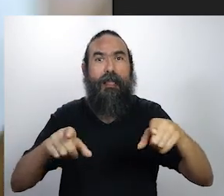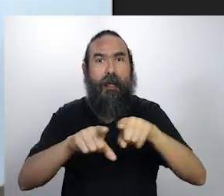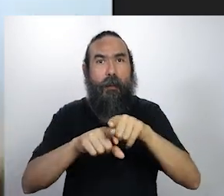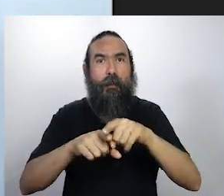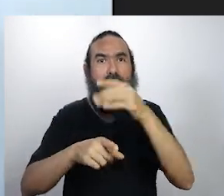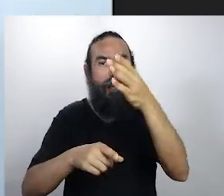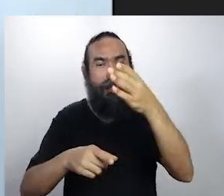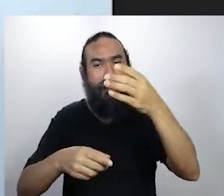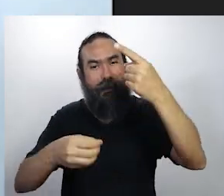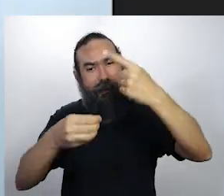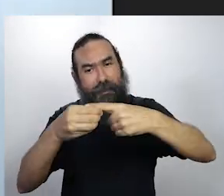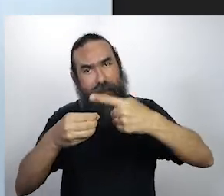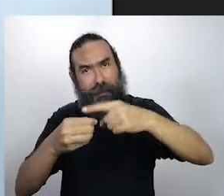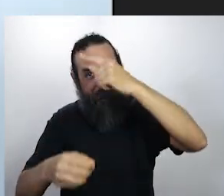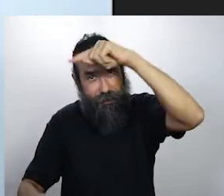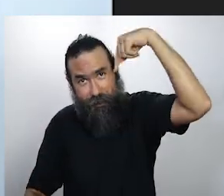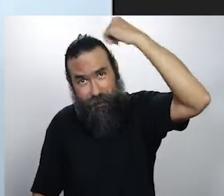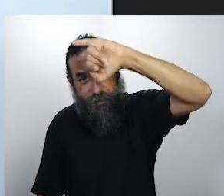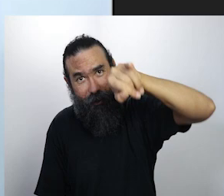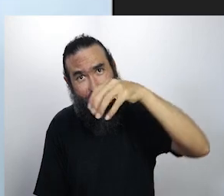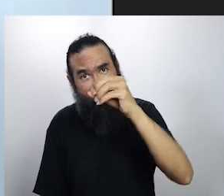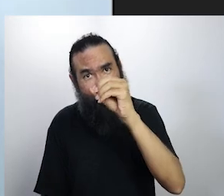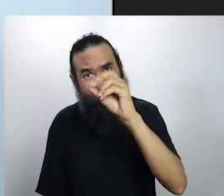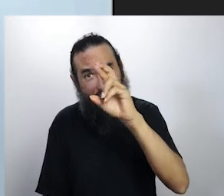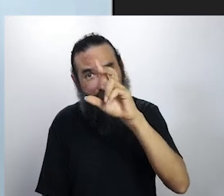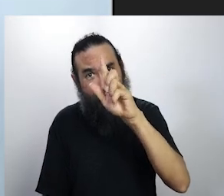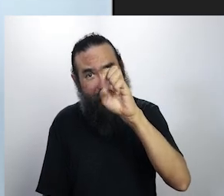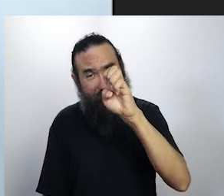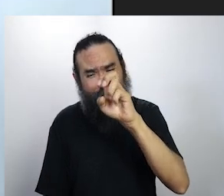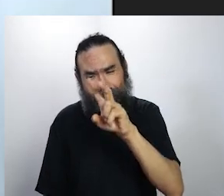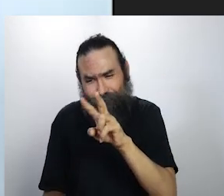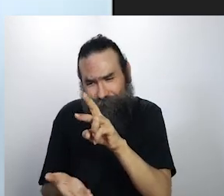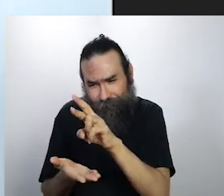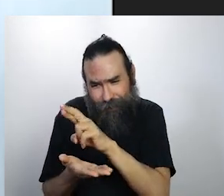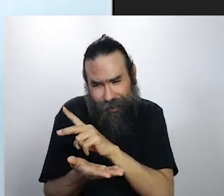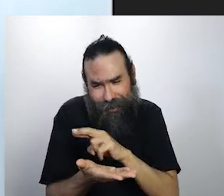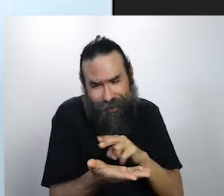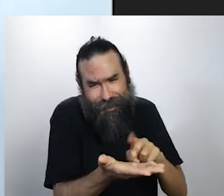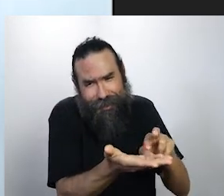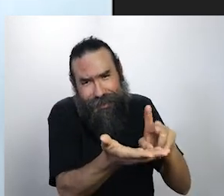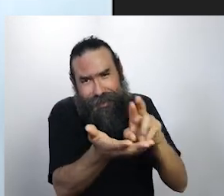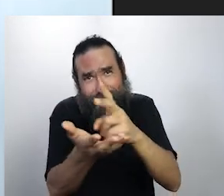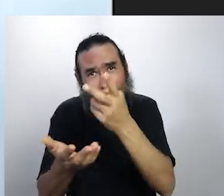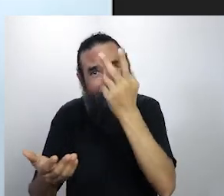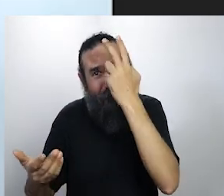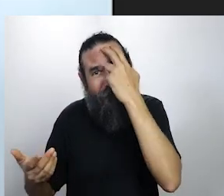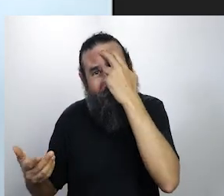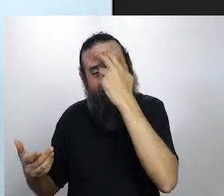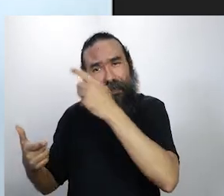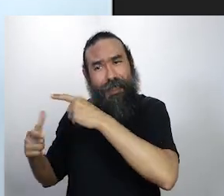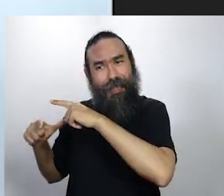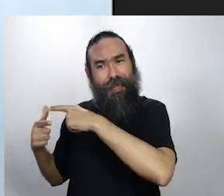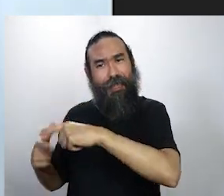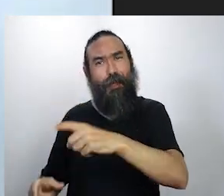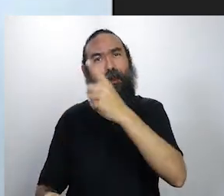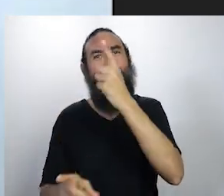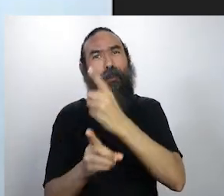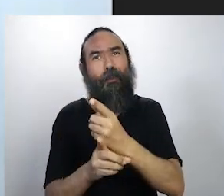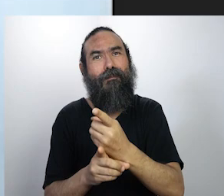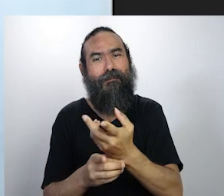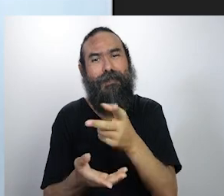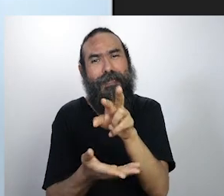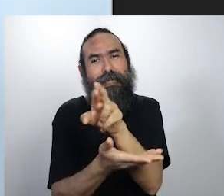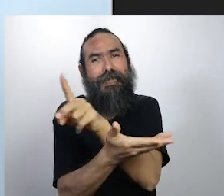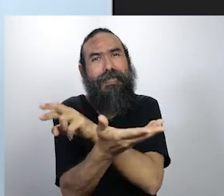multiculturalidade exposta durante o evento, né? O encontro, e que a gente tem que pensar além desse espaço somente